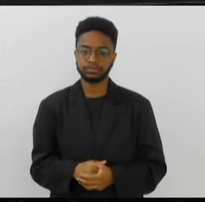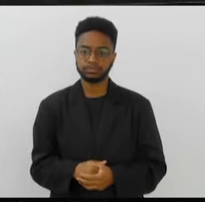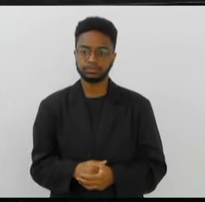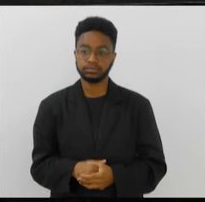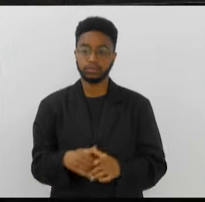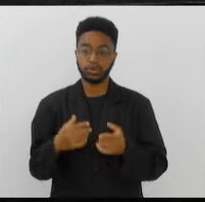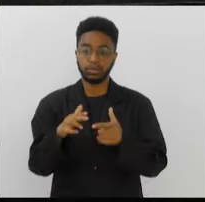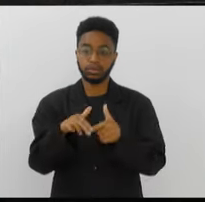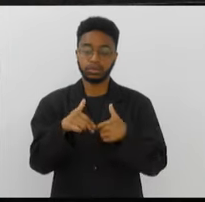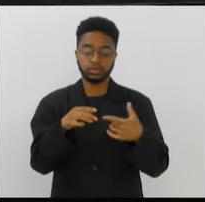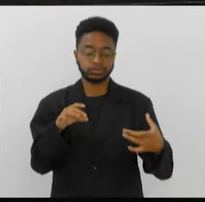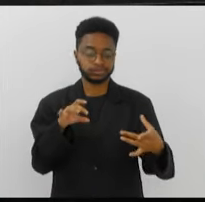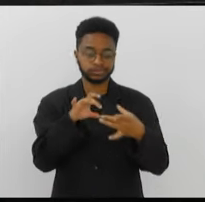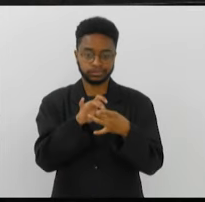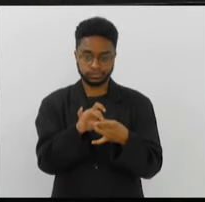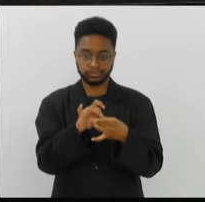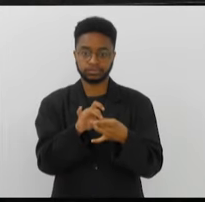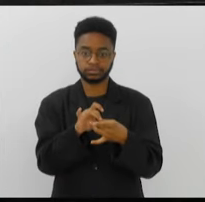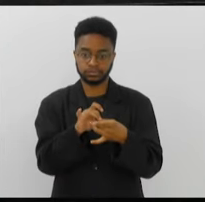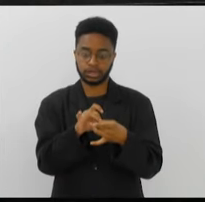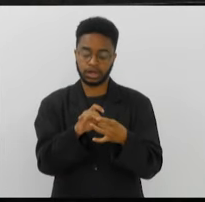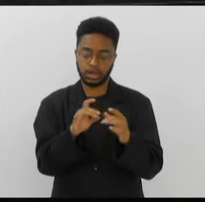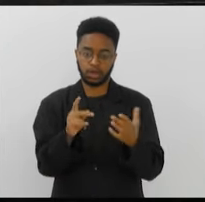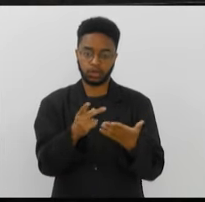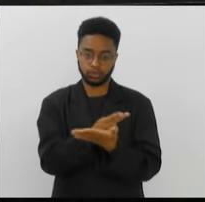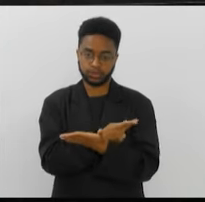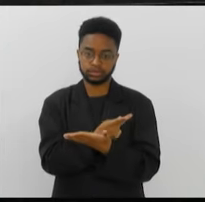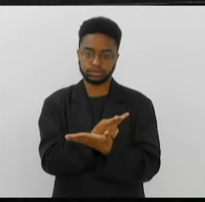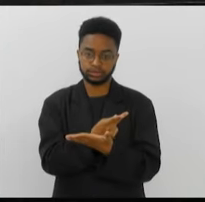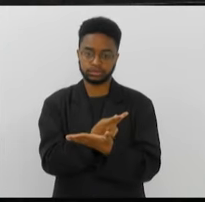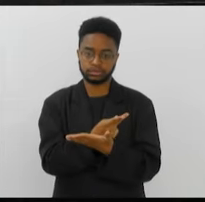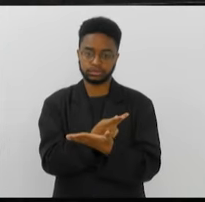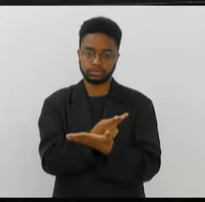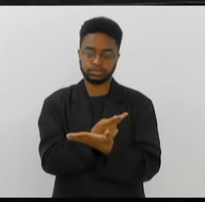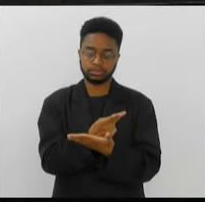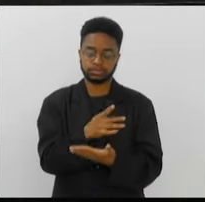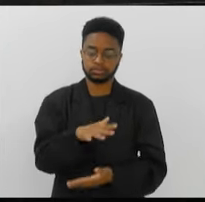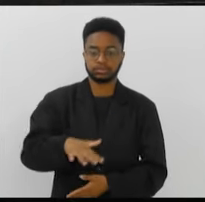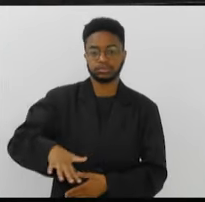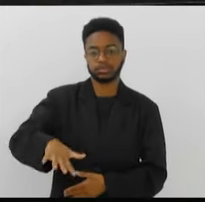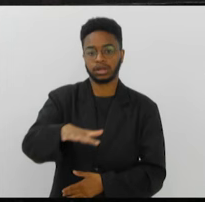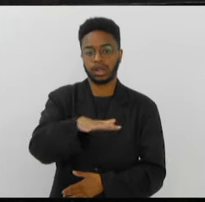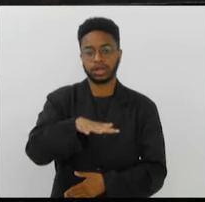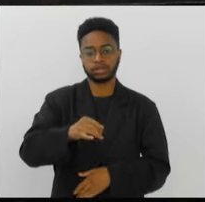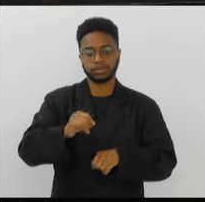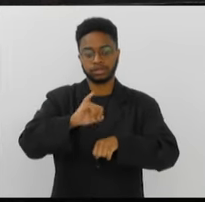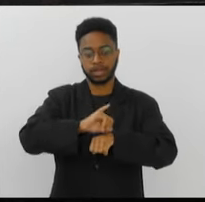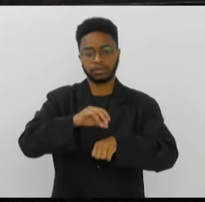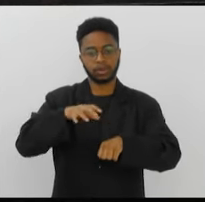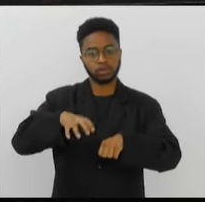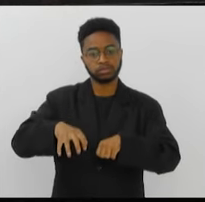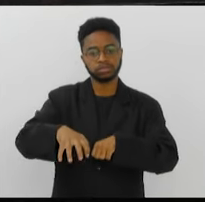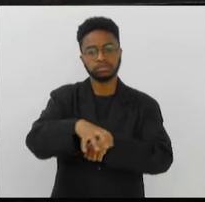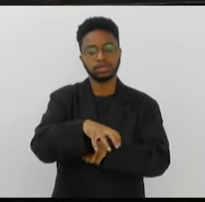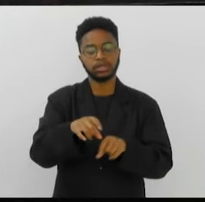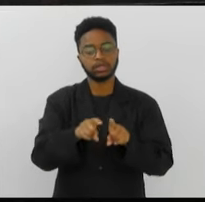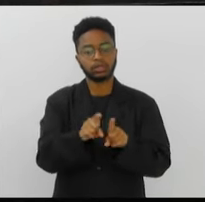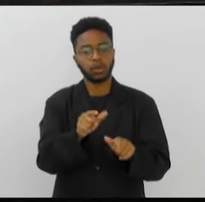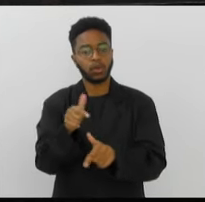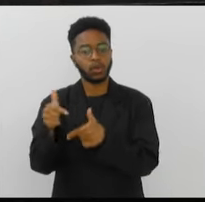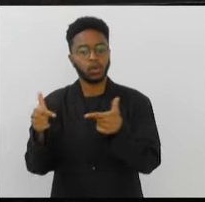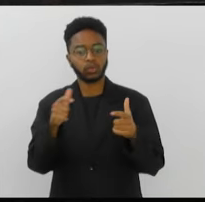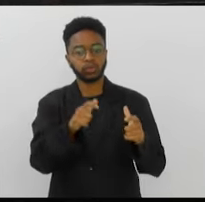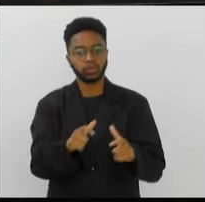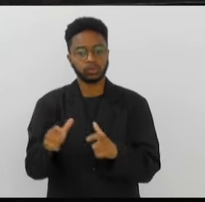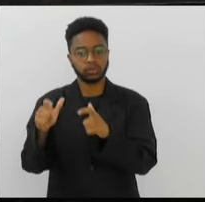associação pérfida que existe em toda a região metropolitana e em outras